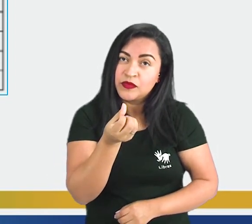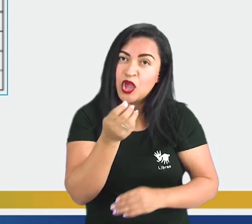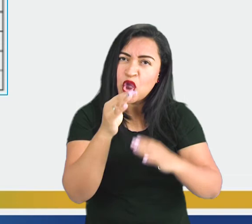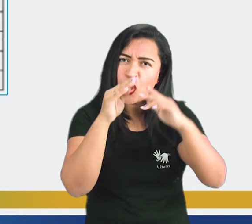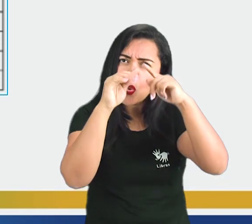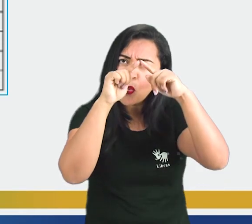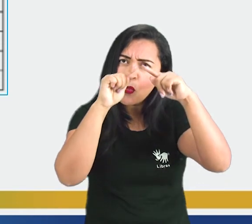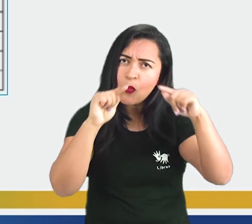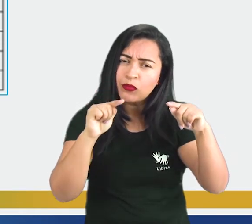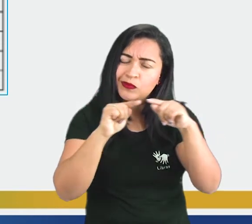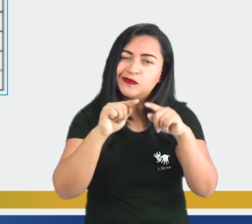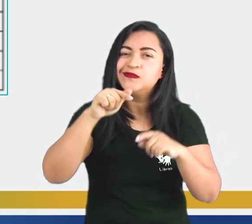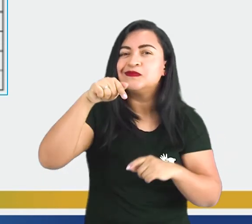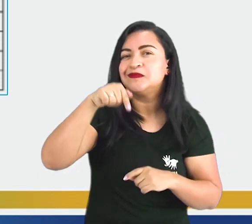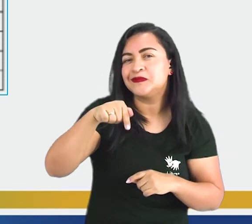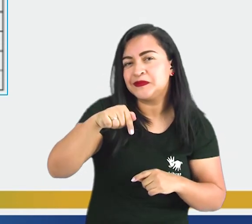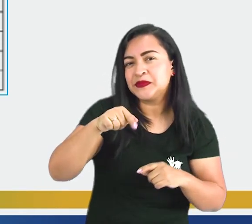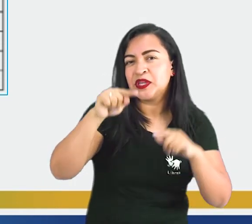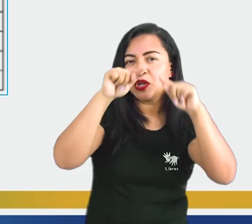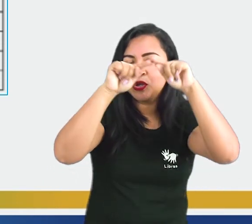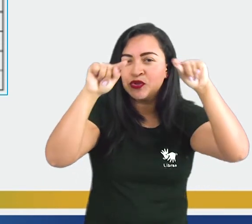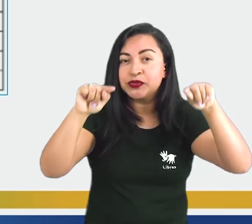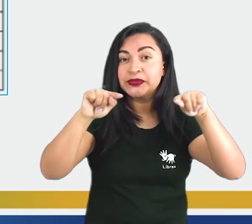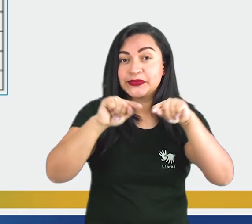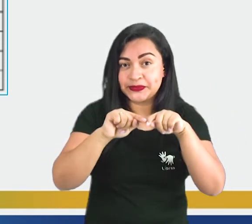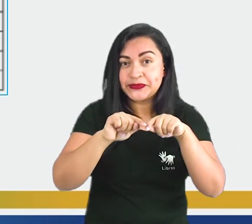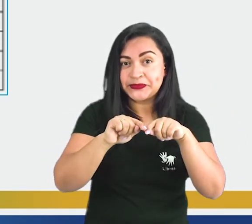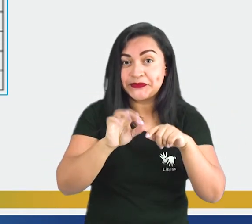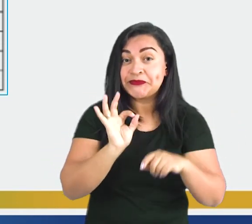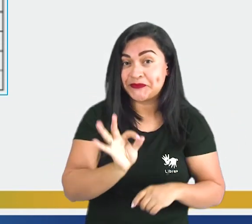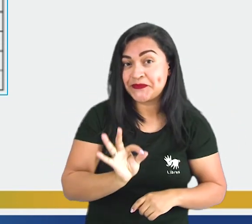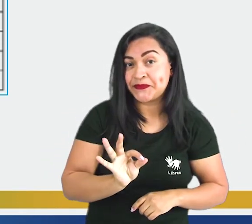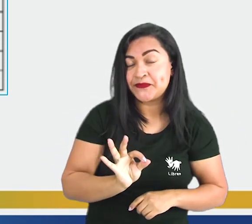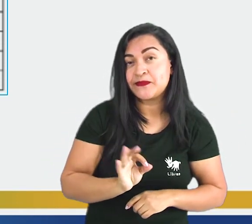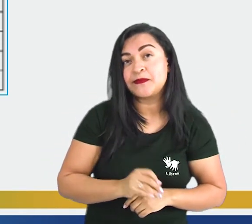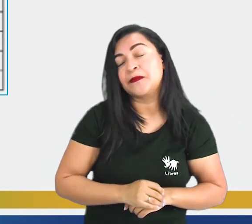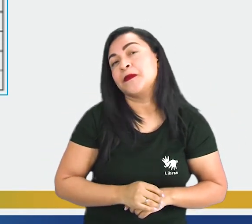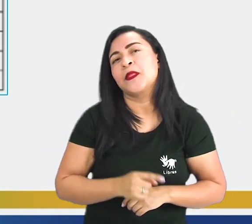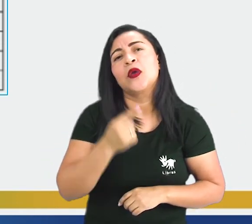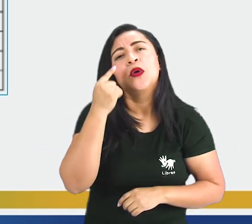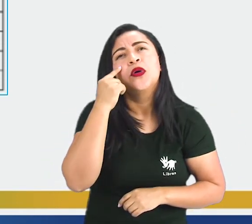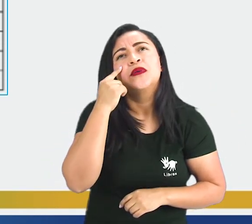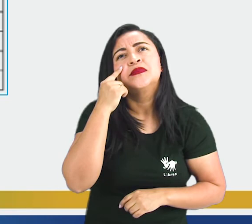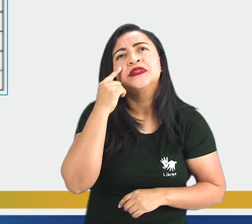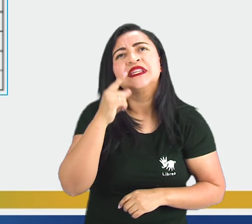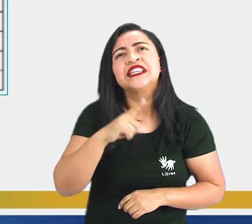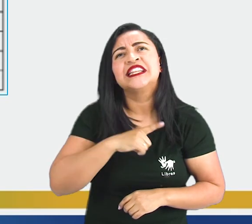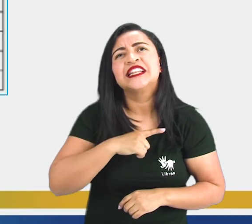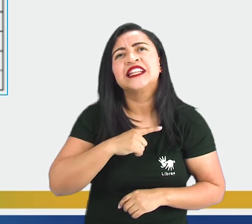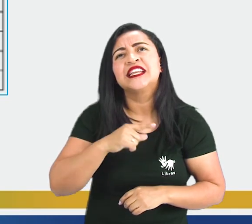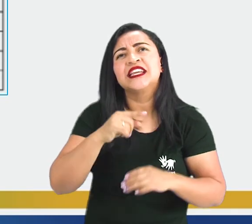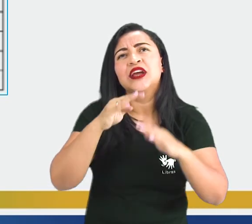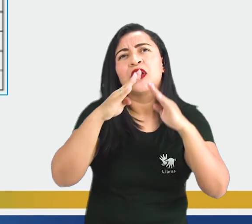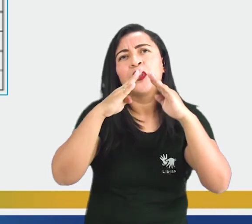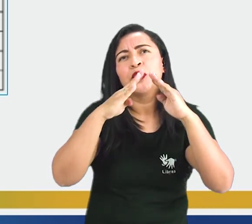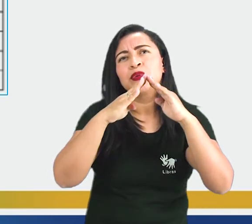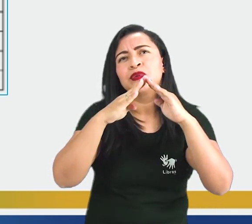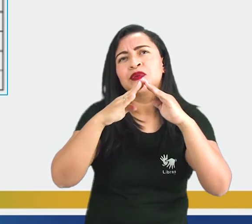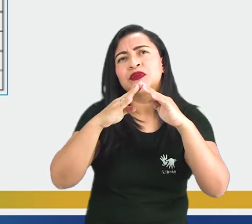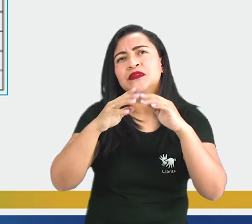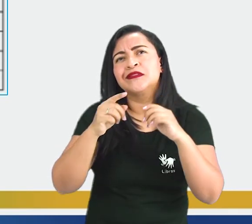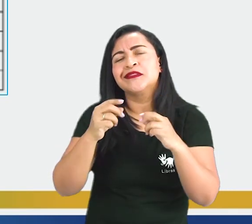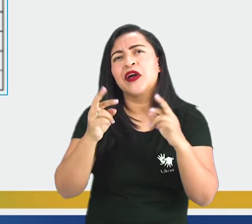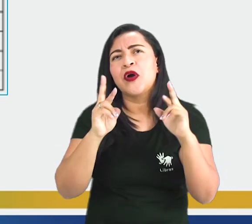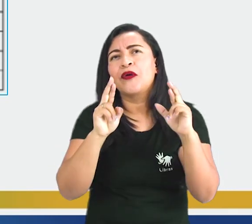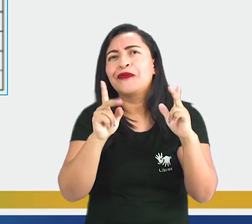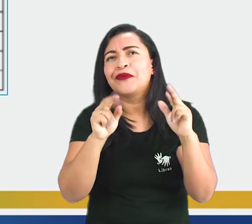forma, então, 7 quadradinhos, certo? Então, observe que a figura 4, ela tem um quadradinho a menos que a figura 3. Olha só, a